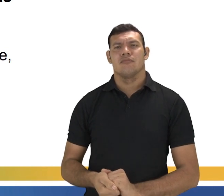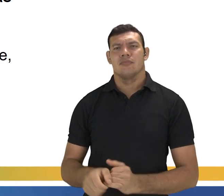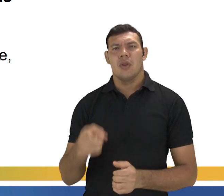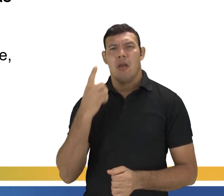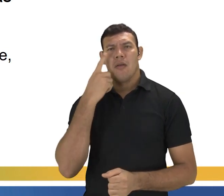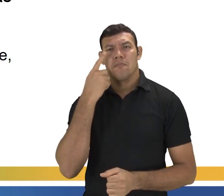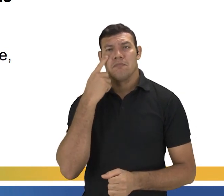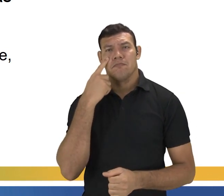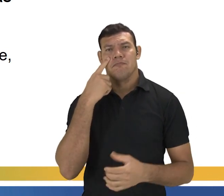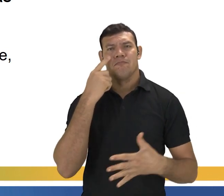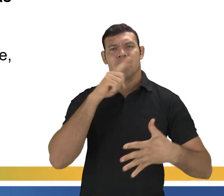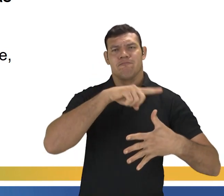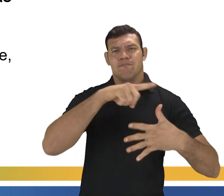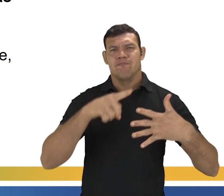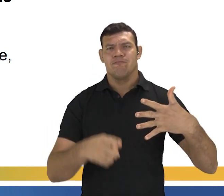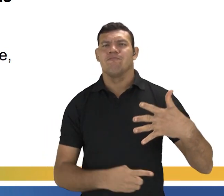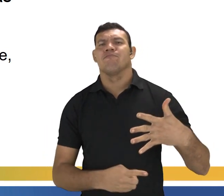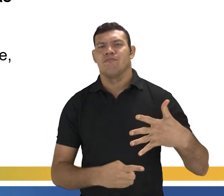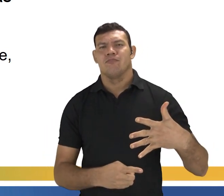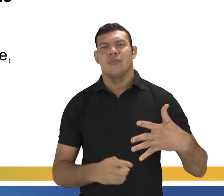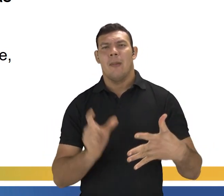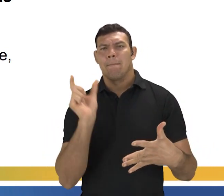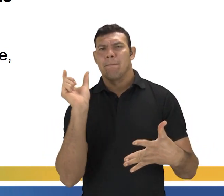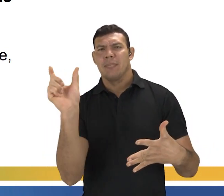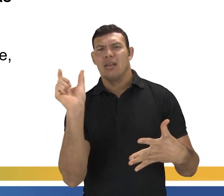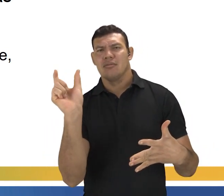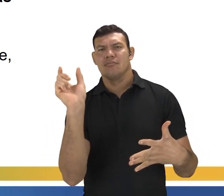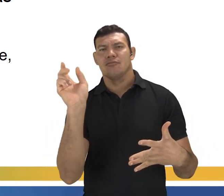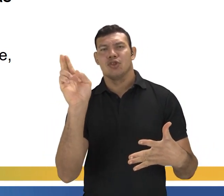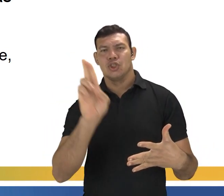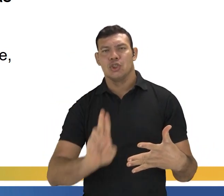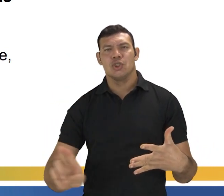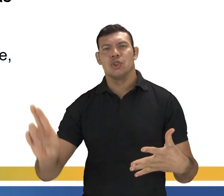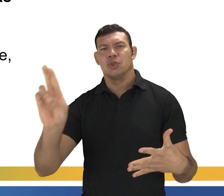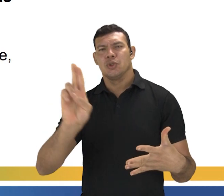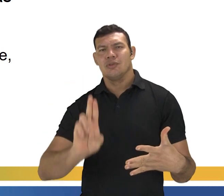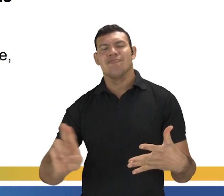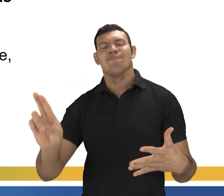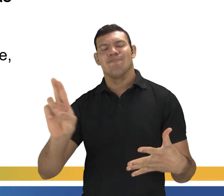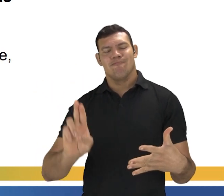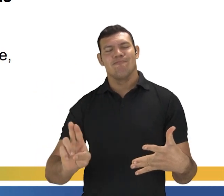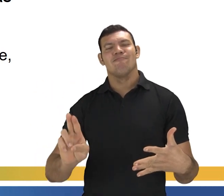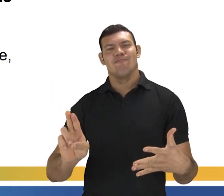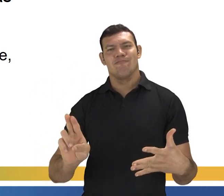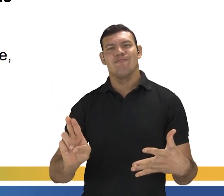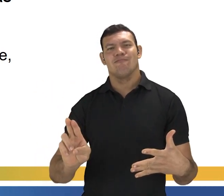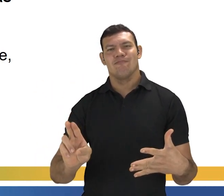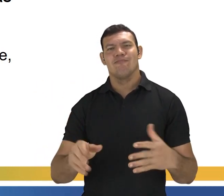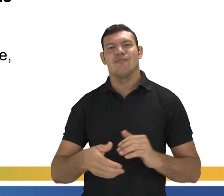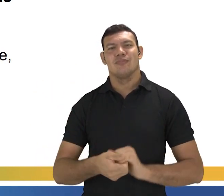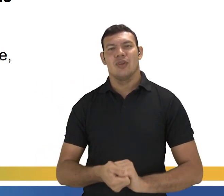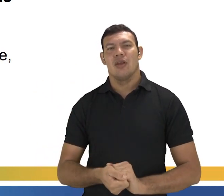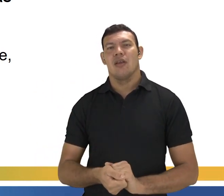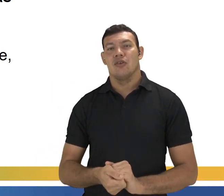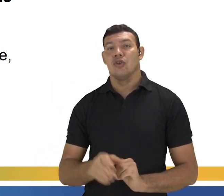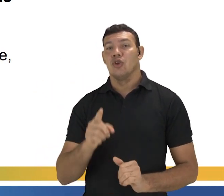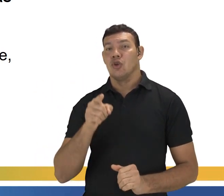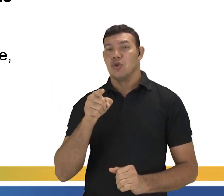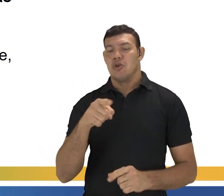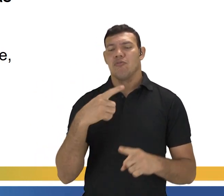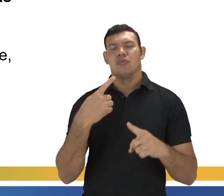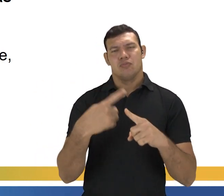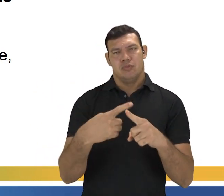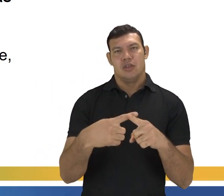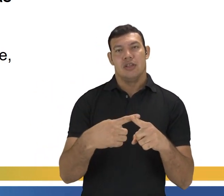são elementos, são palavras que você pode utilizar para introduzir as consequências. Você já mencionou as causas e agora